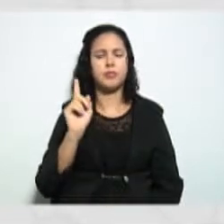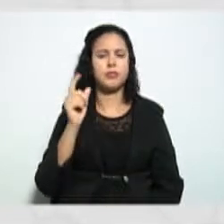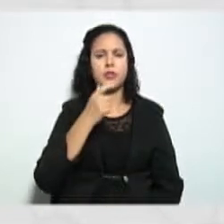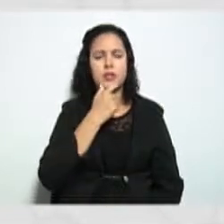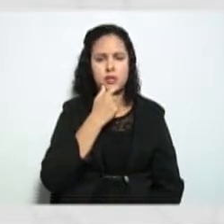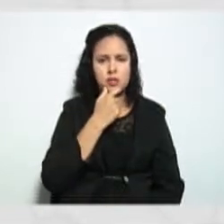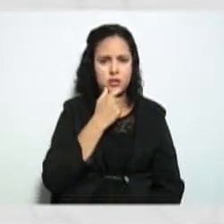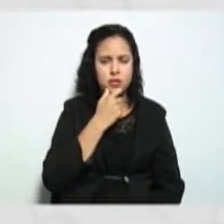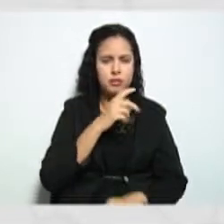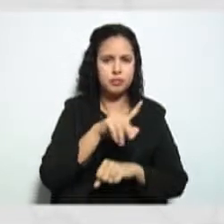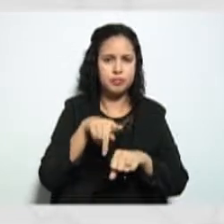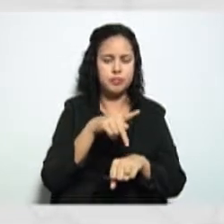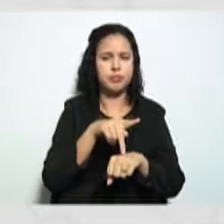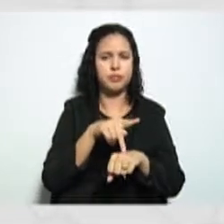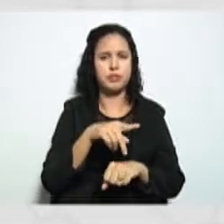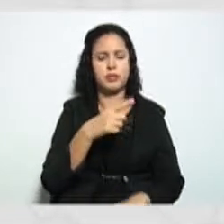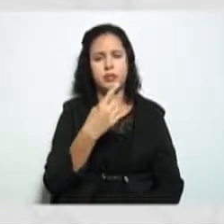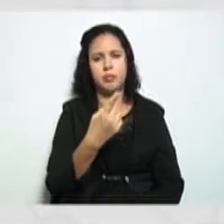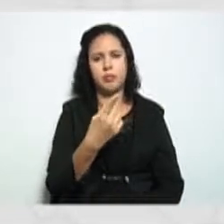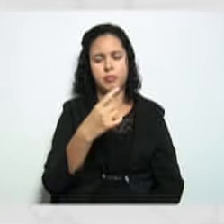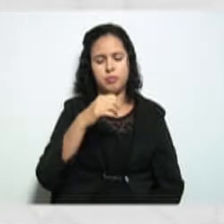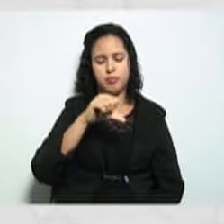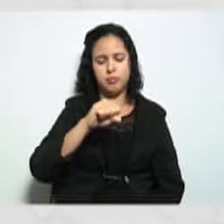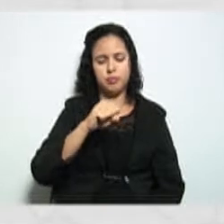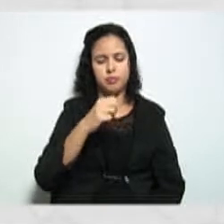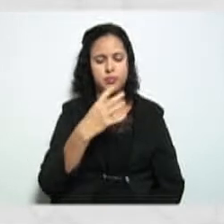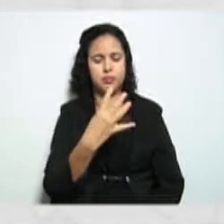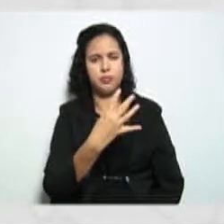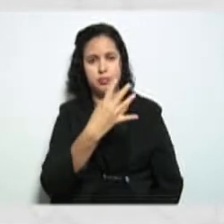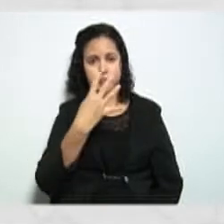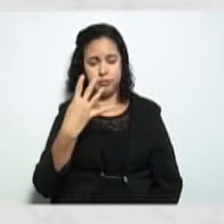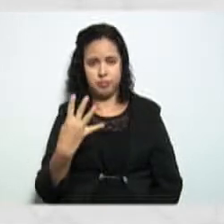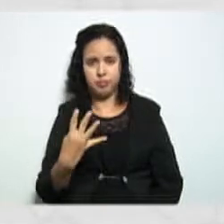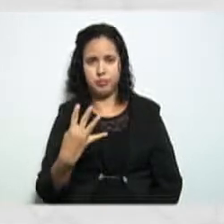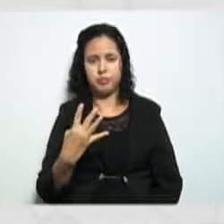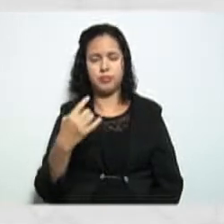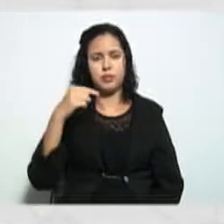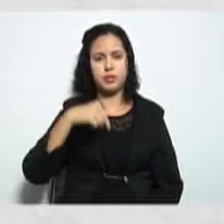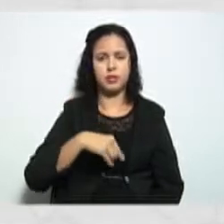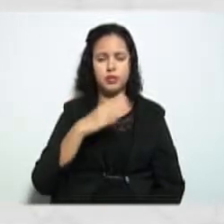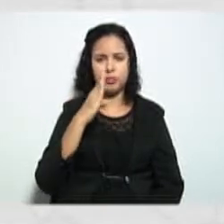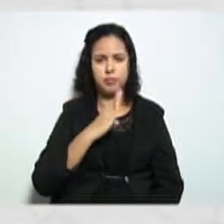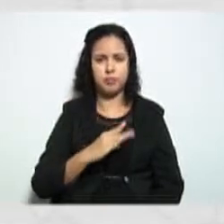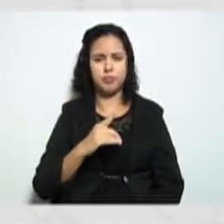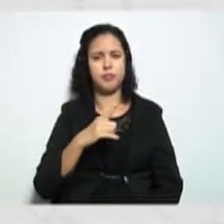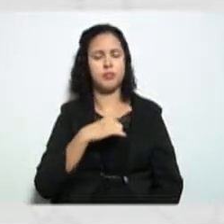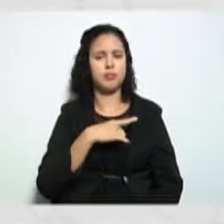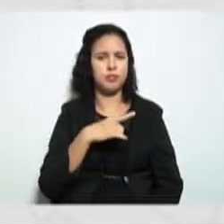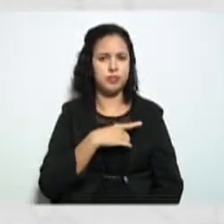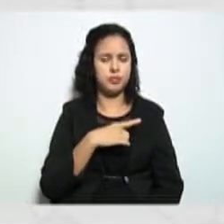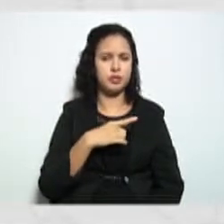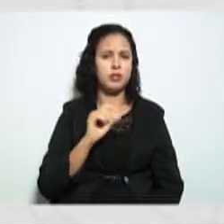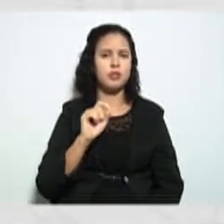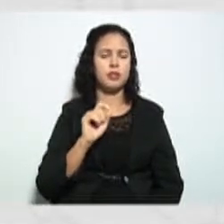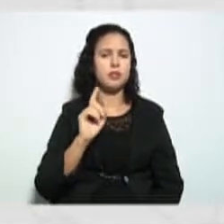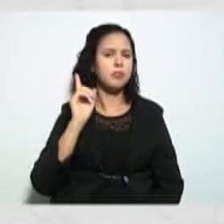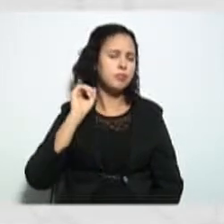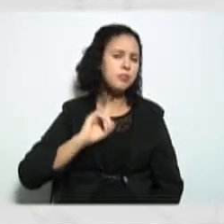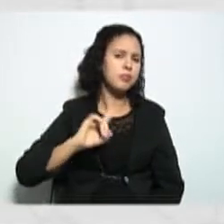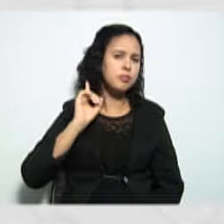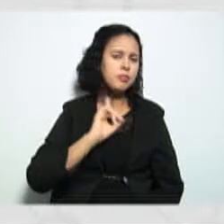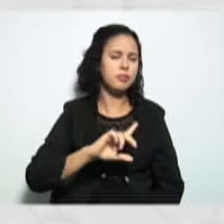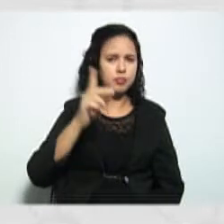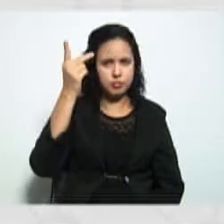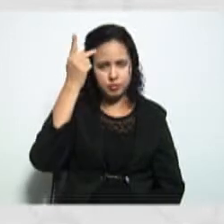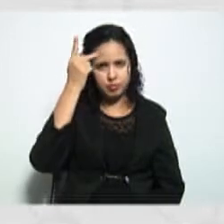consumo, e ela surgiu lá em 1844. No Brasil, a gente também tem, em Minas Gerais, e depois em São